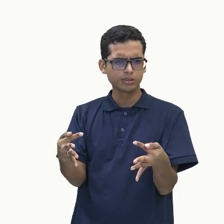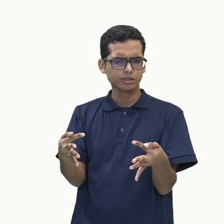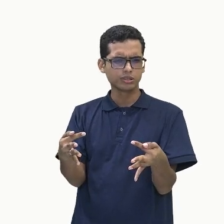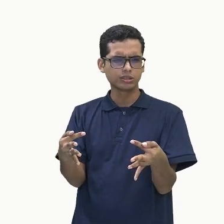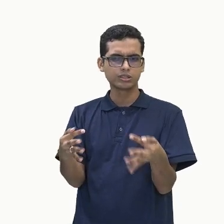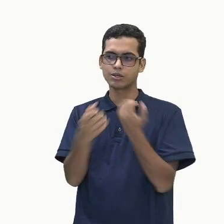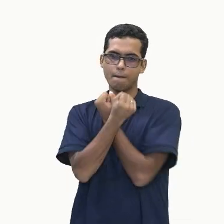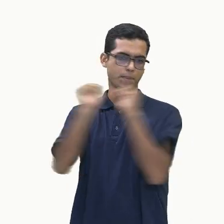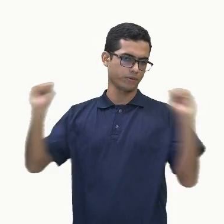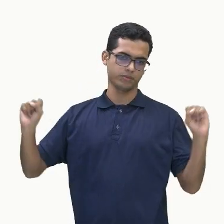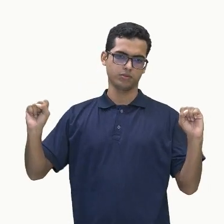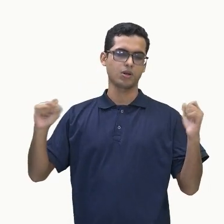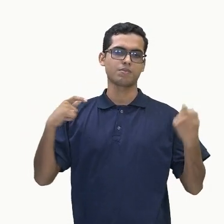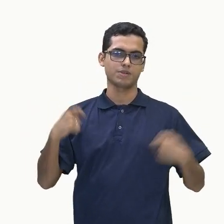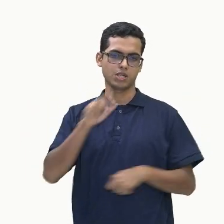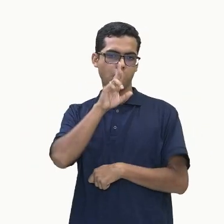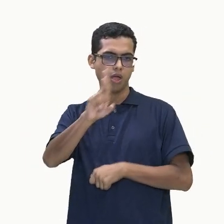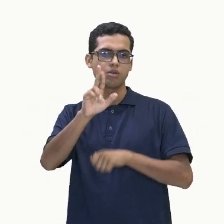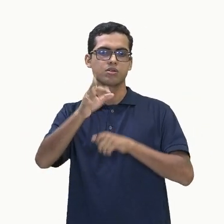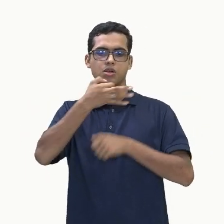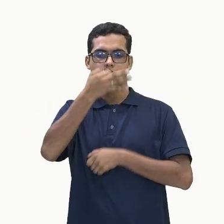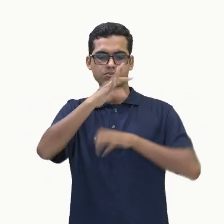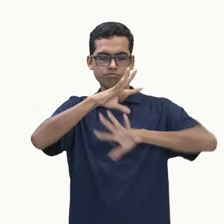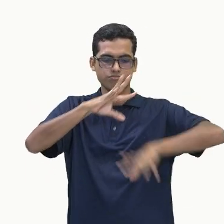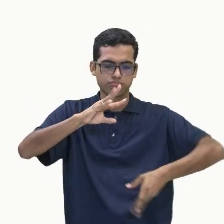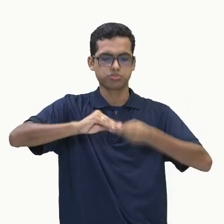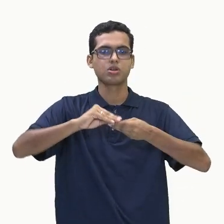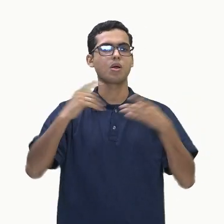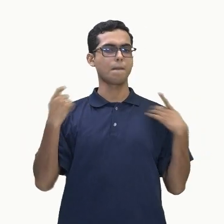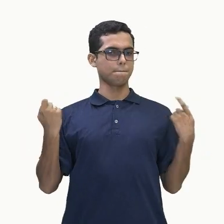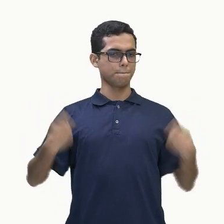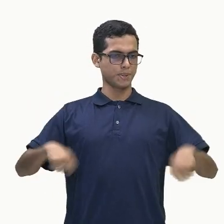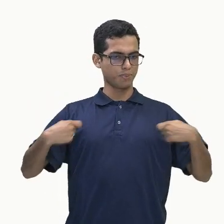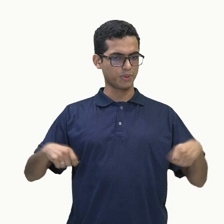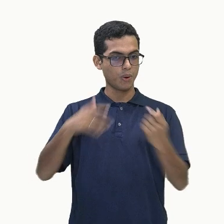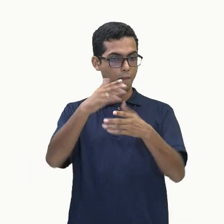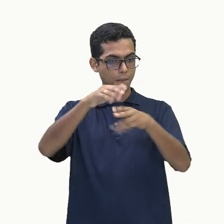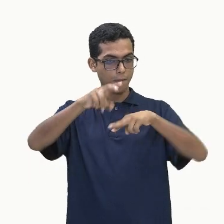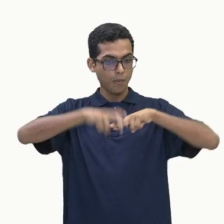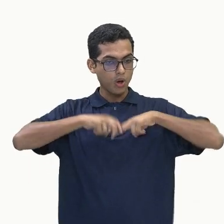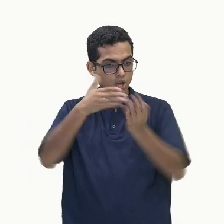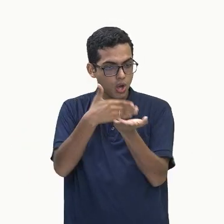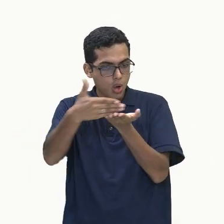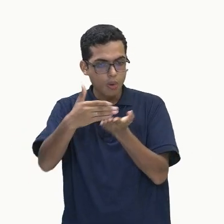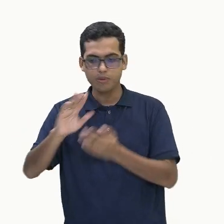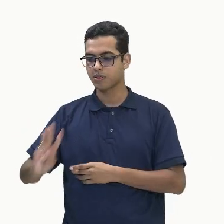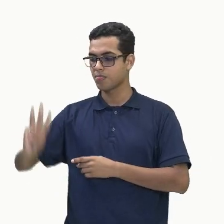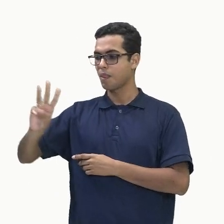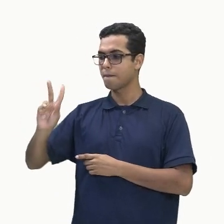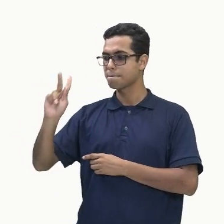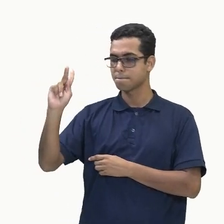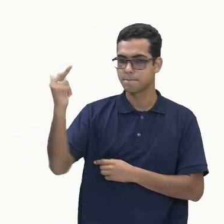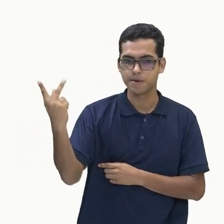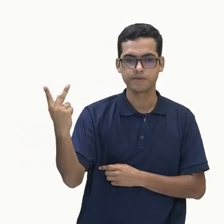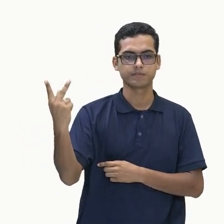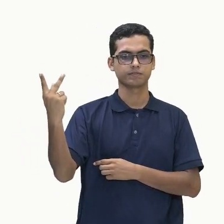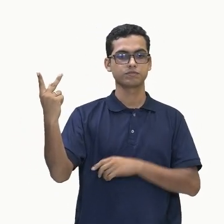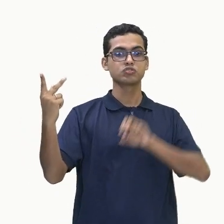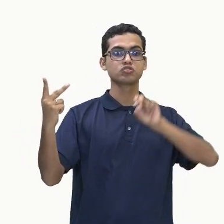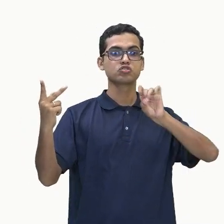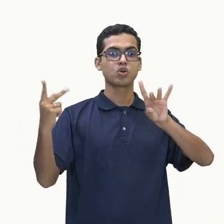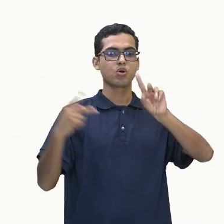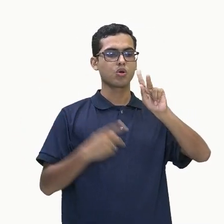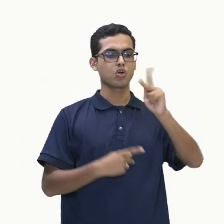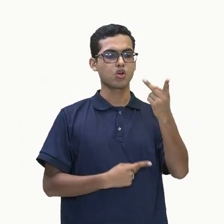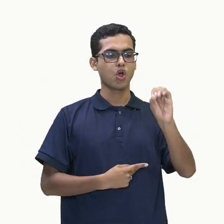WH questions, porque inicia com WH, com W e com H. Exceto o